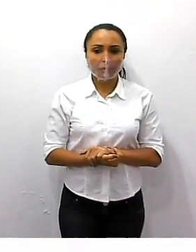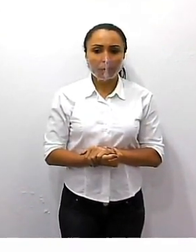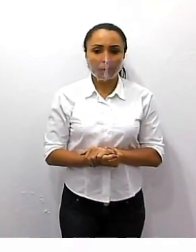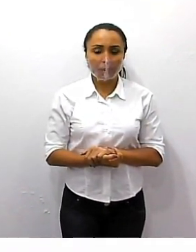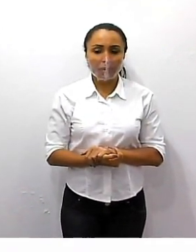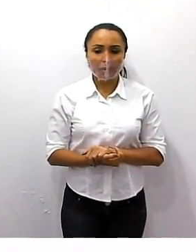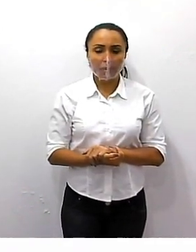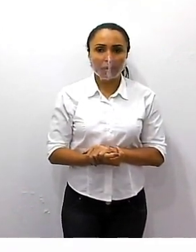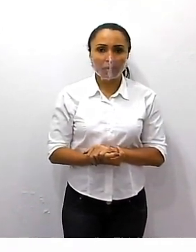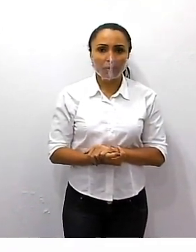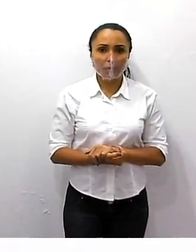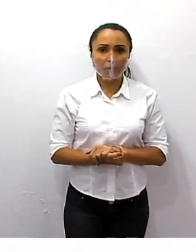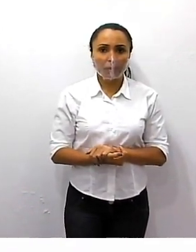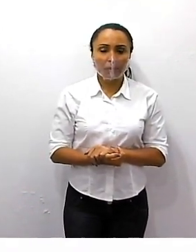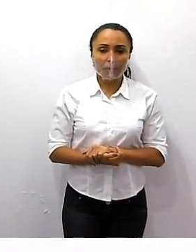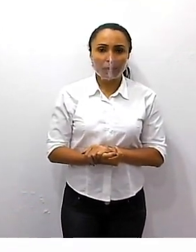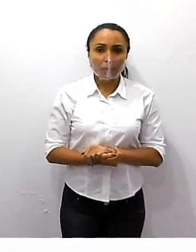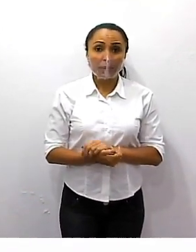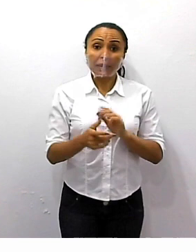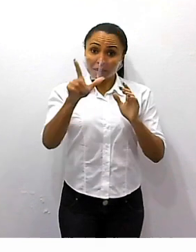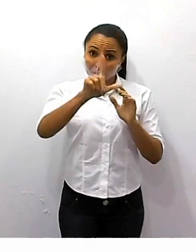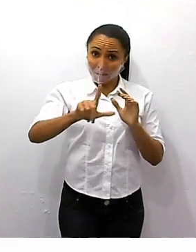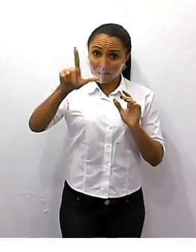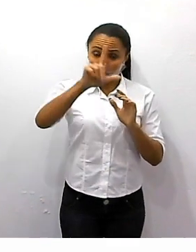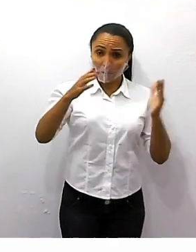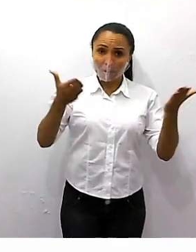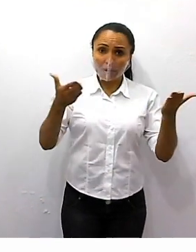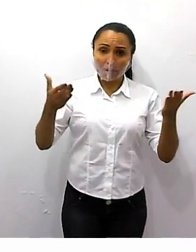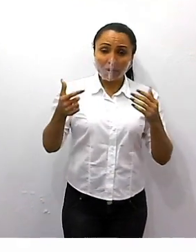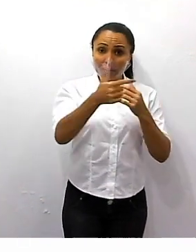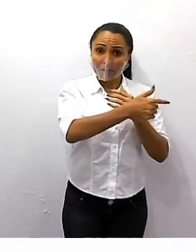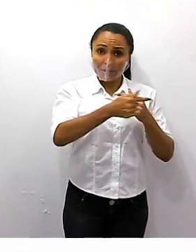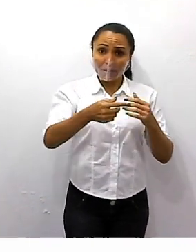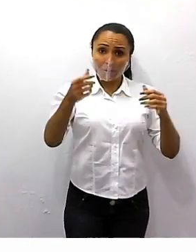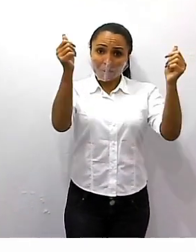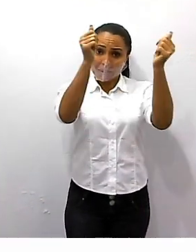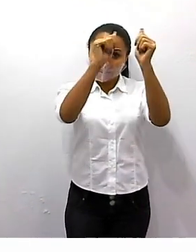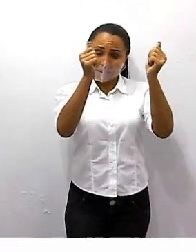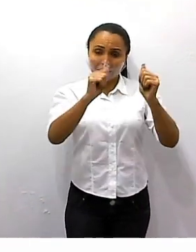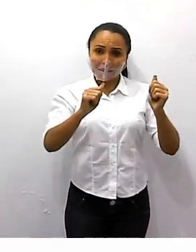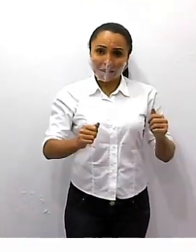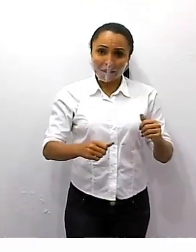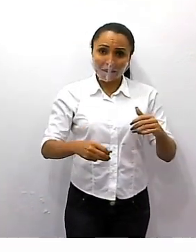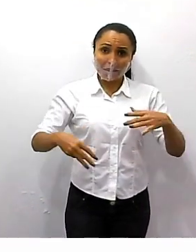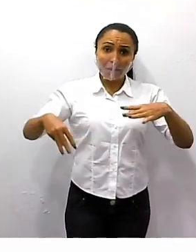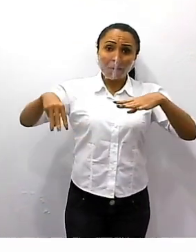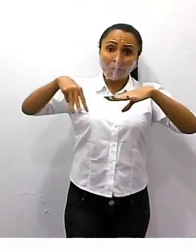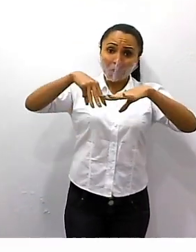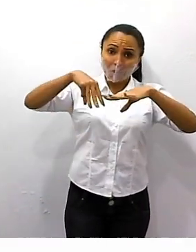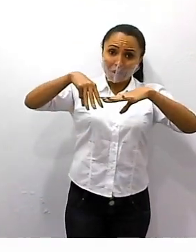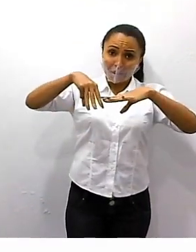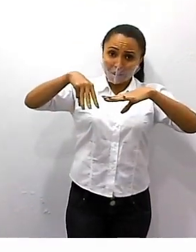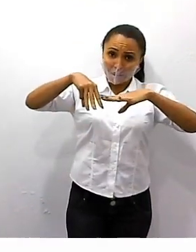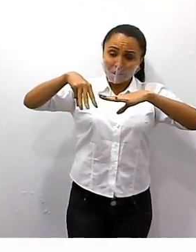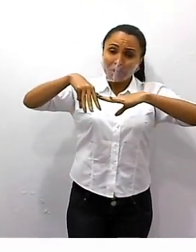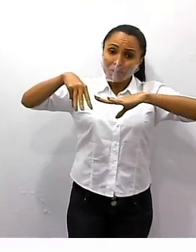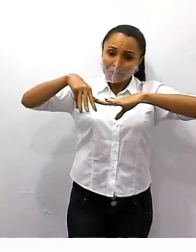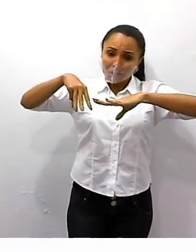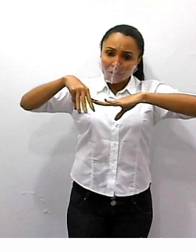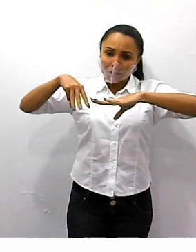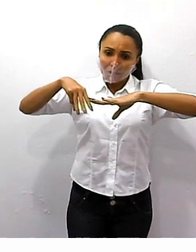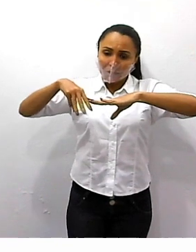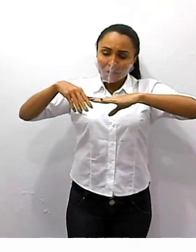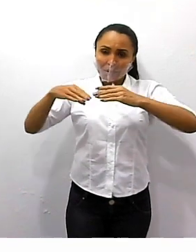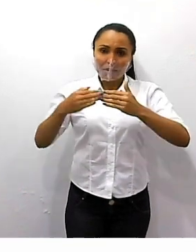aí, ó, vamos embora. Vamos para a literatura. Semana de Arte Moderna e a primeira fase do modernismo. Semana